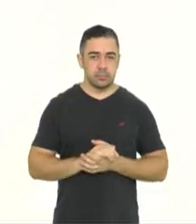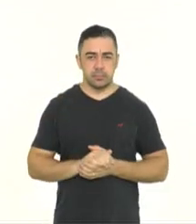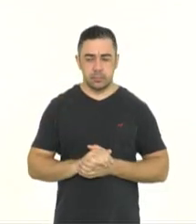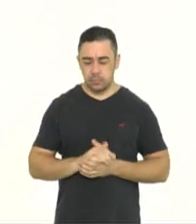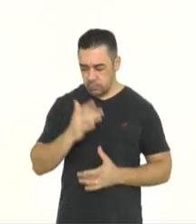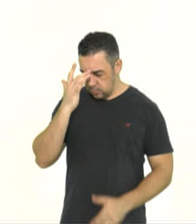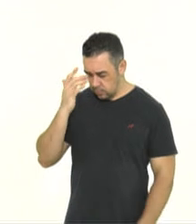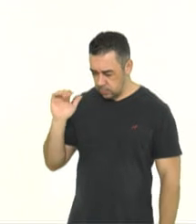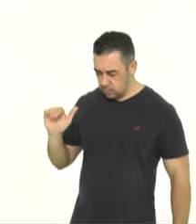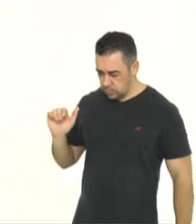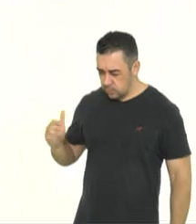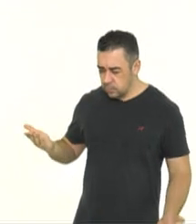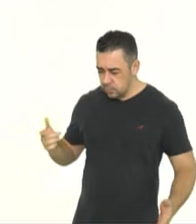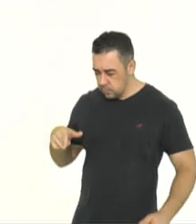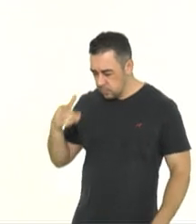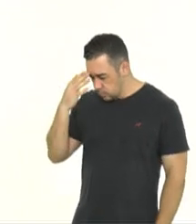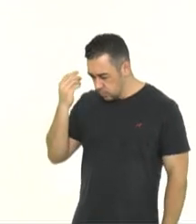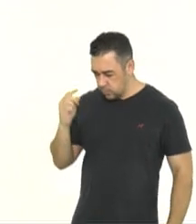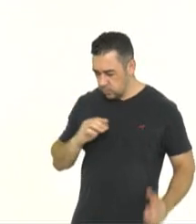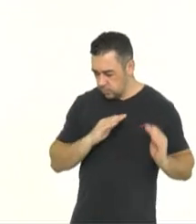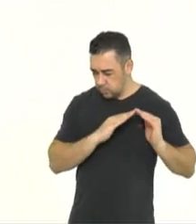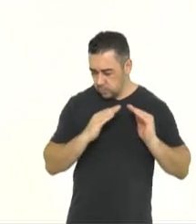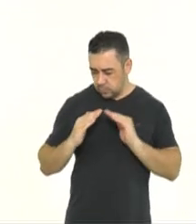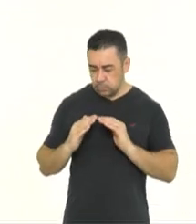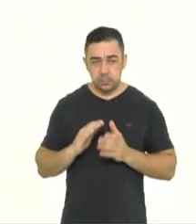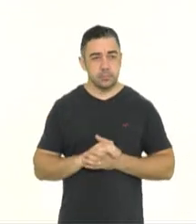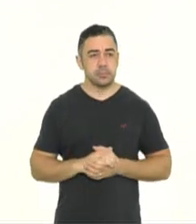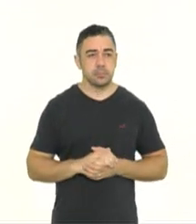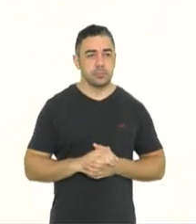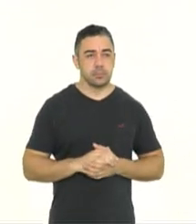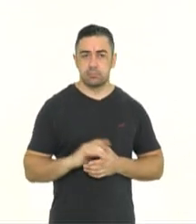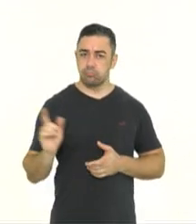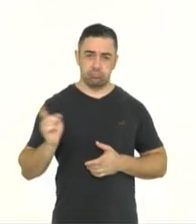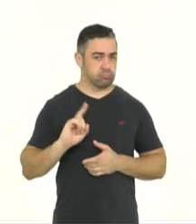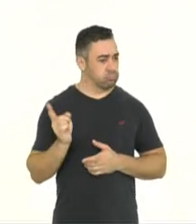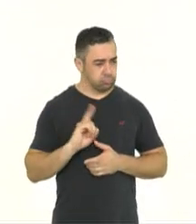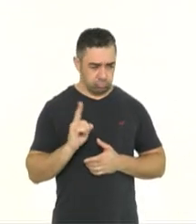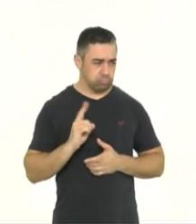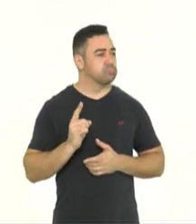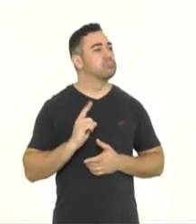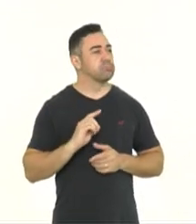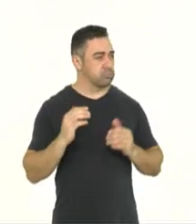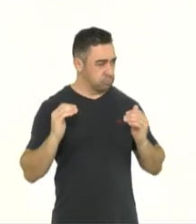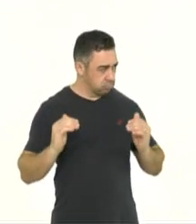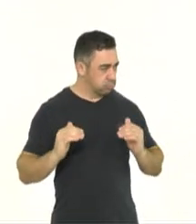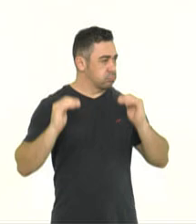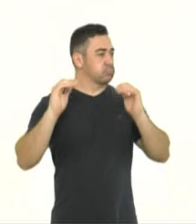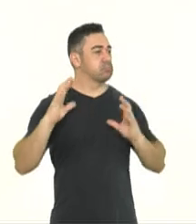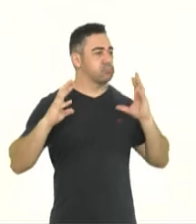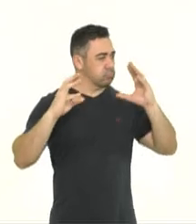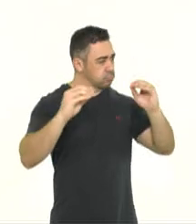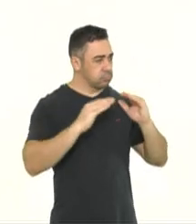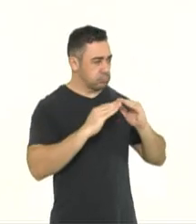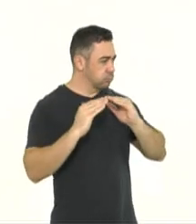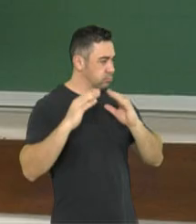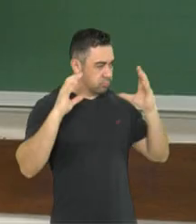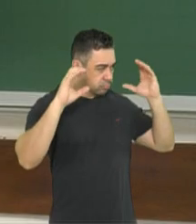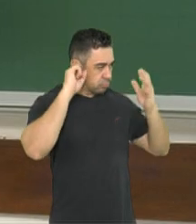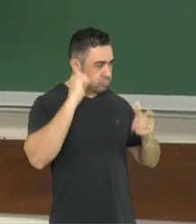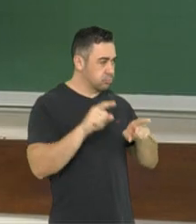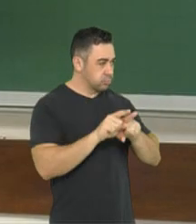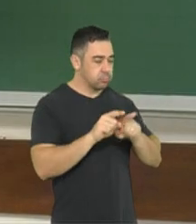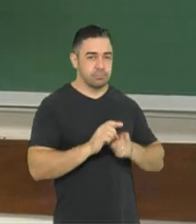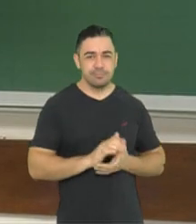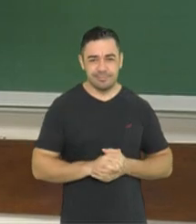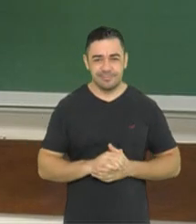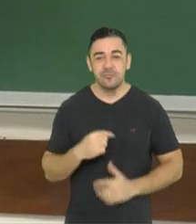chegou para ele e perguntou, esqueceu dos vizinhos? Ele falou, claro que não, até aumentei para eles ouvirem. Então, a